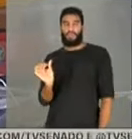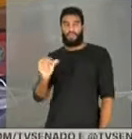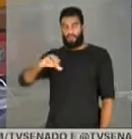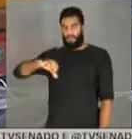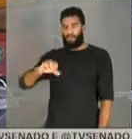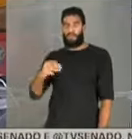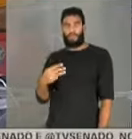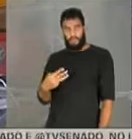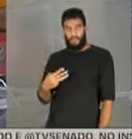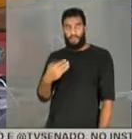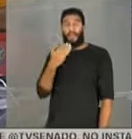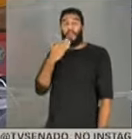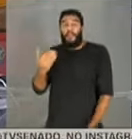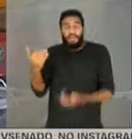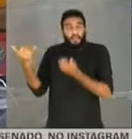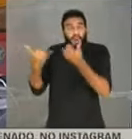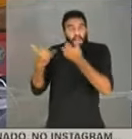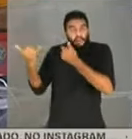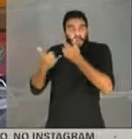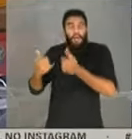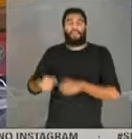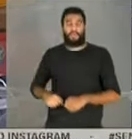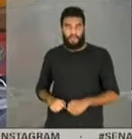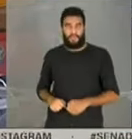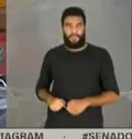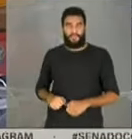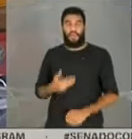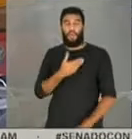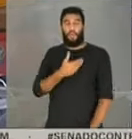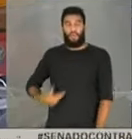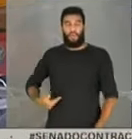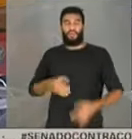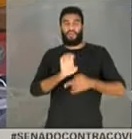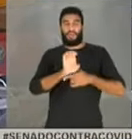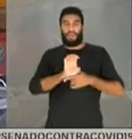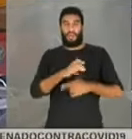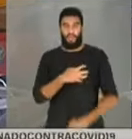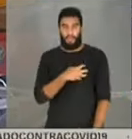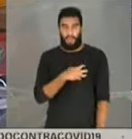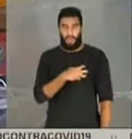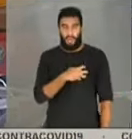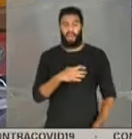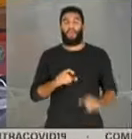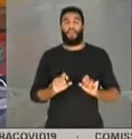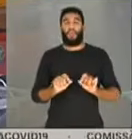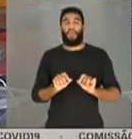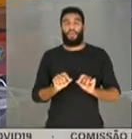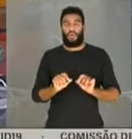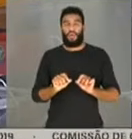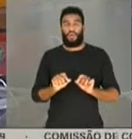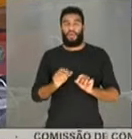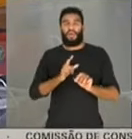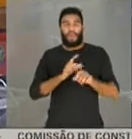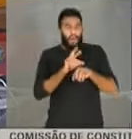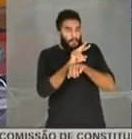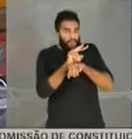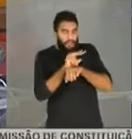693, que pede informações ao governo da Bahia sobre a realização de